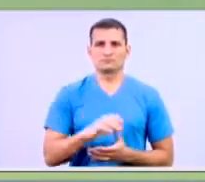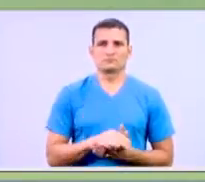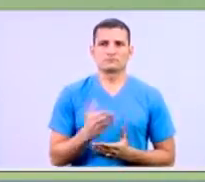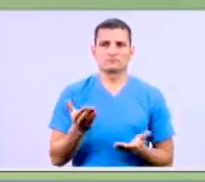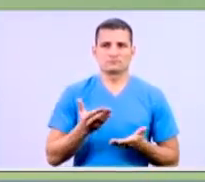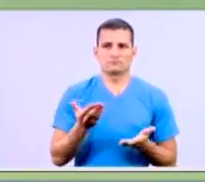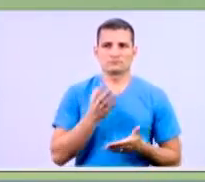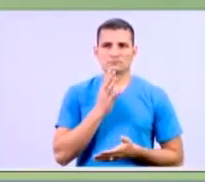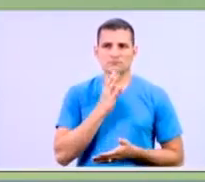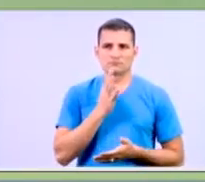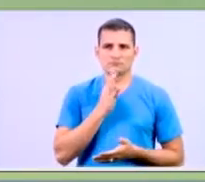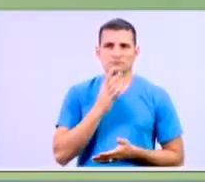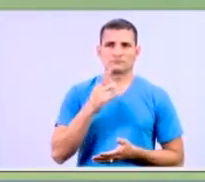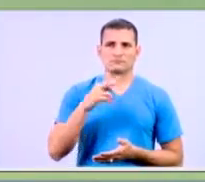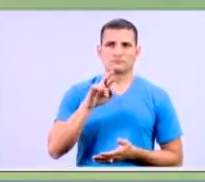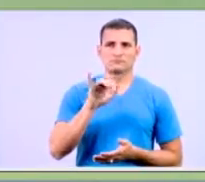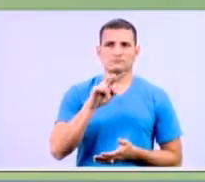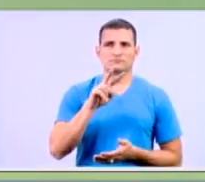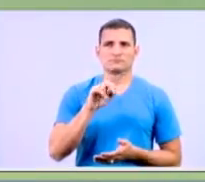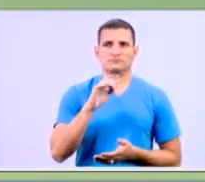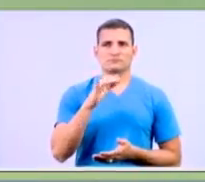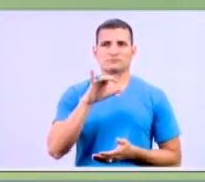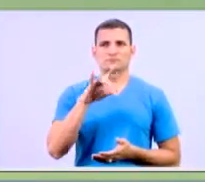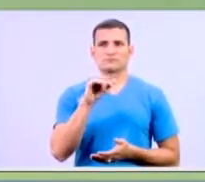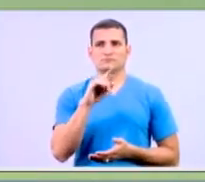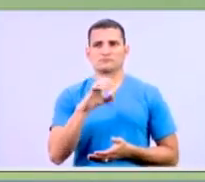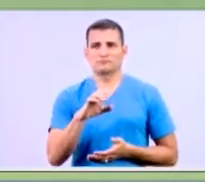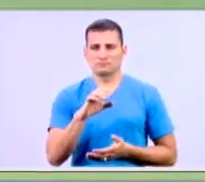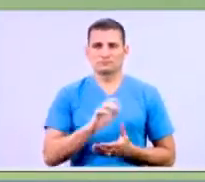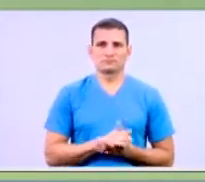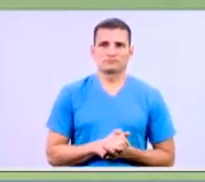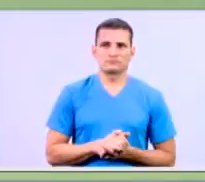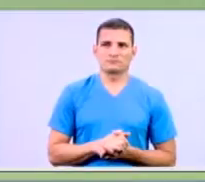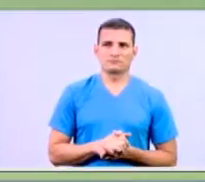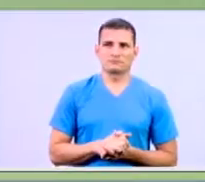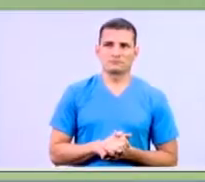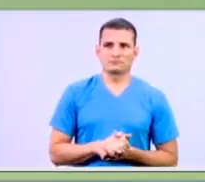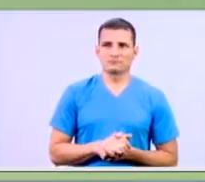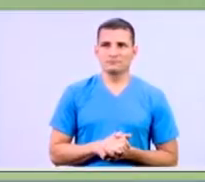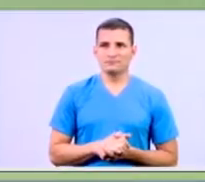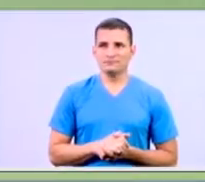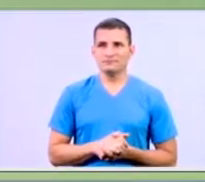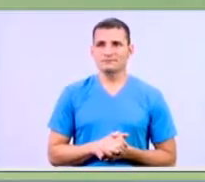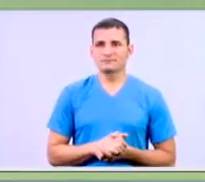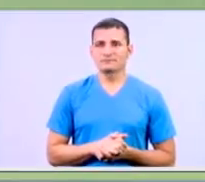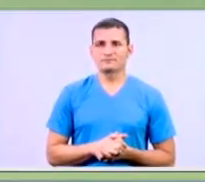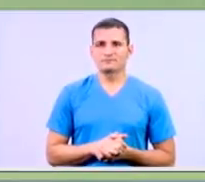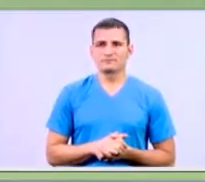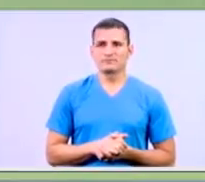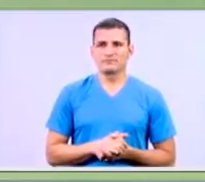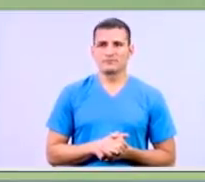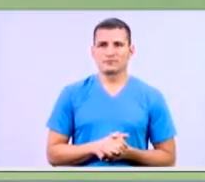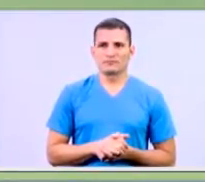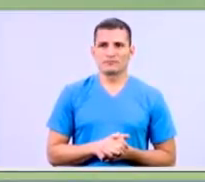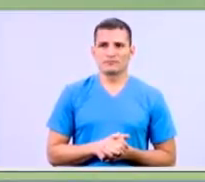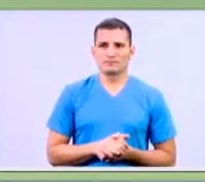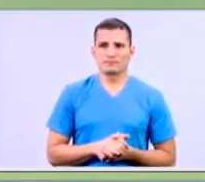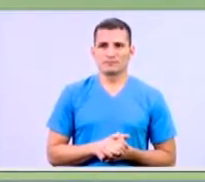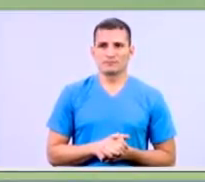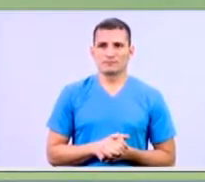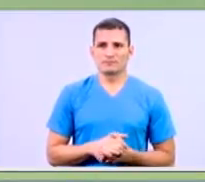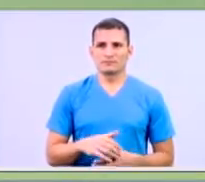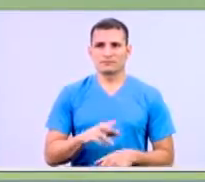né, pela situação de tanta gente, a gente compartilha tanta coisa, né? Fala da